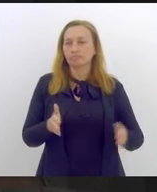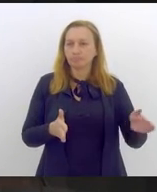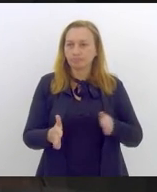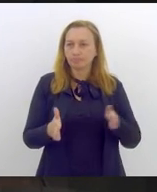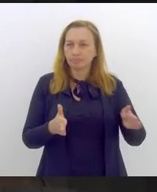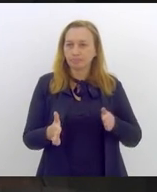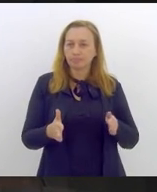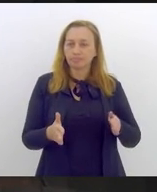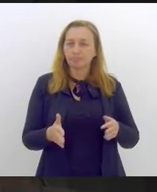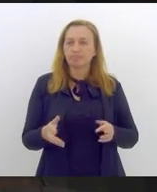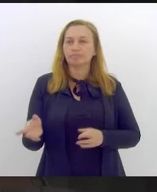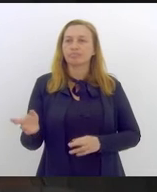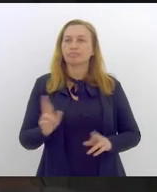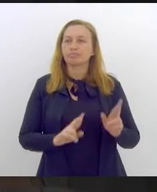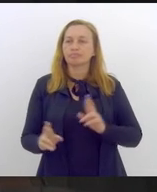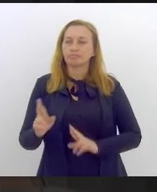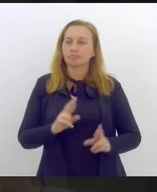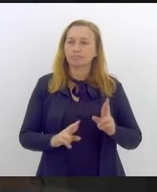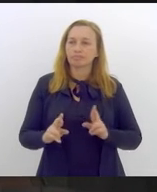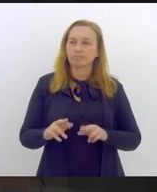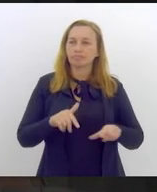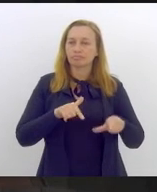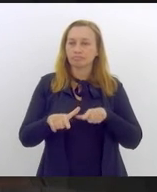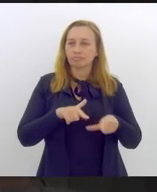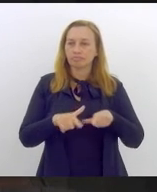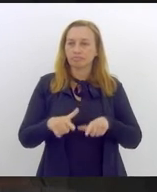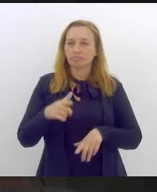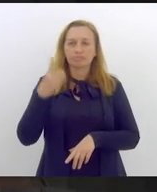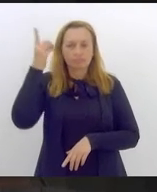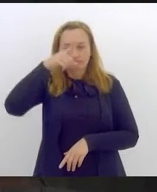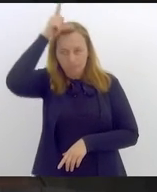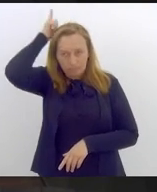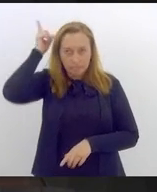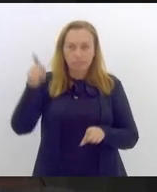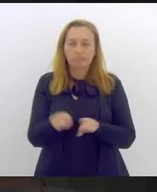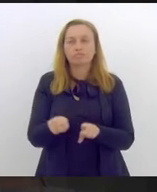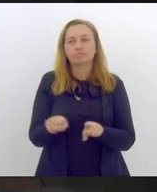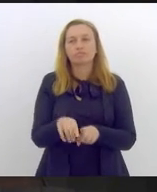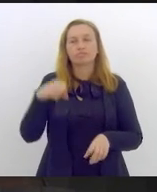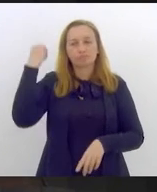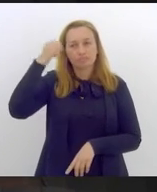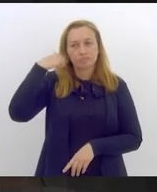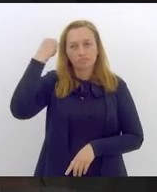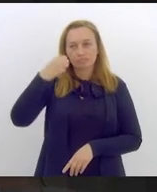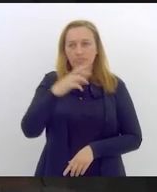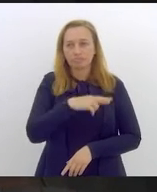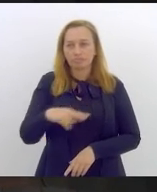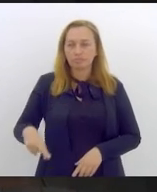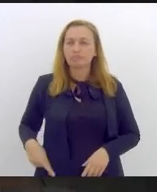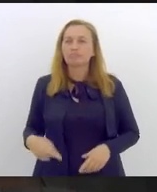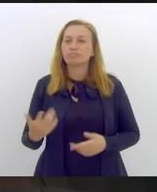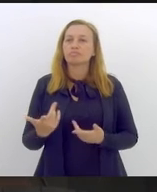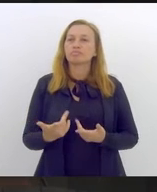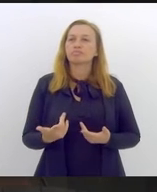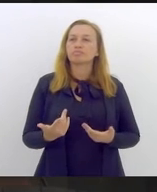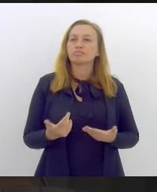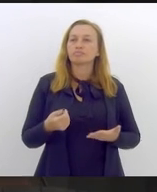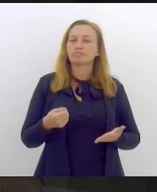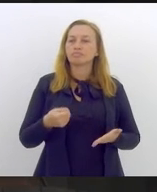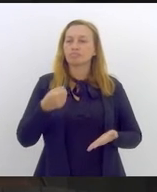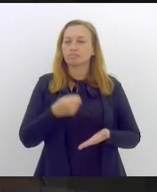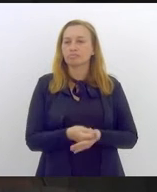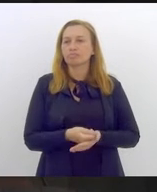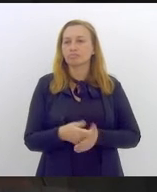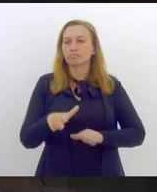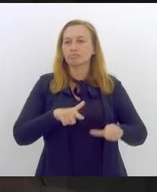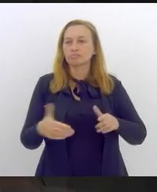relações profissionais de trabalho com ele e foi Senador da República eleito em 1990 e cumpriu mandato até a sua